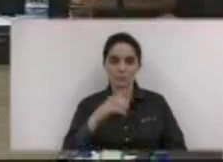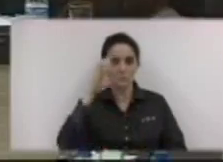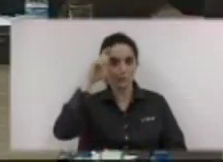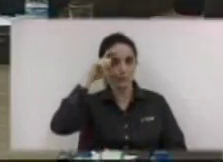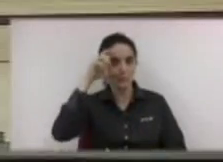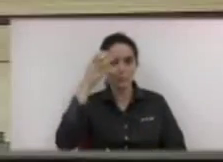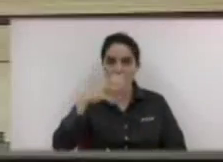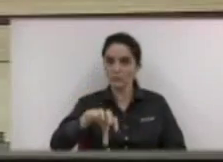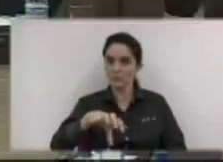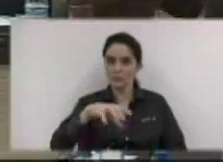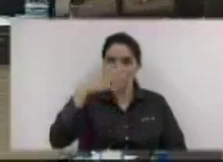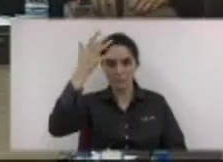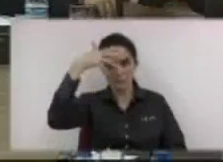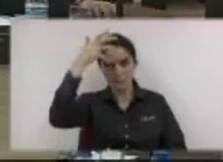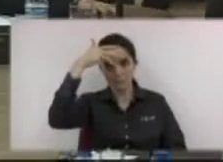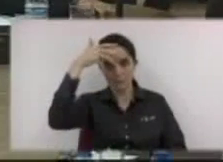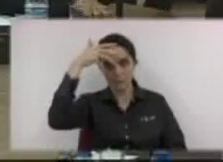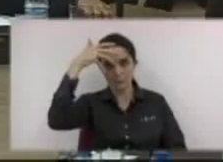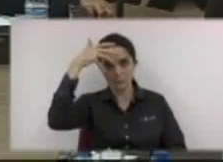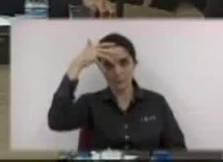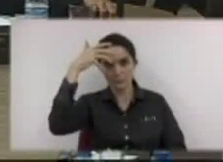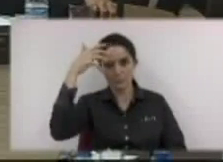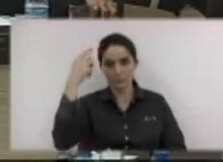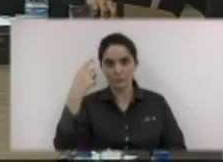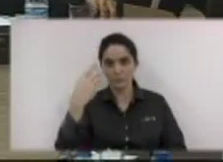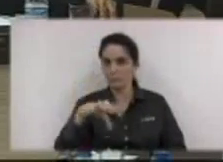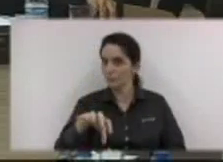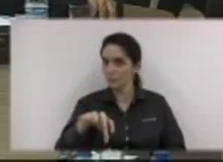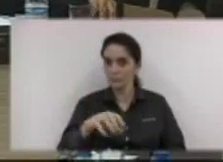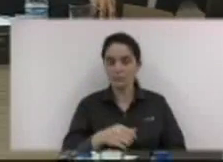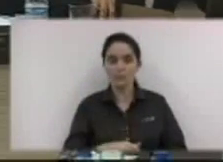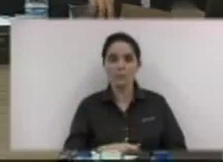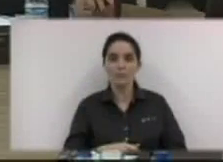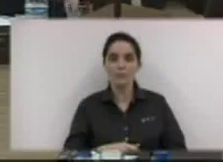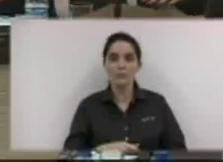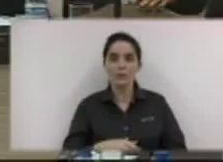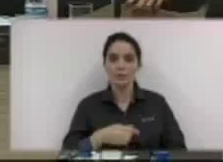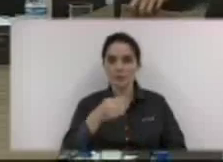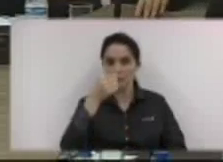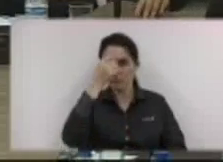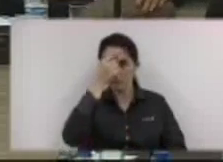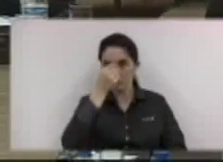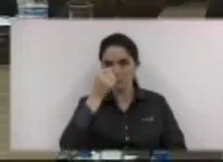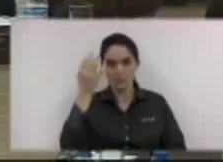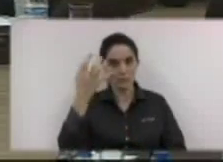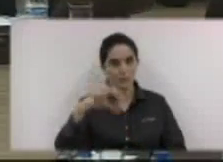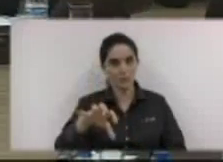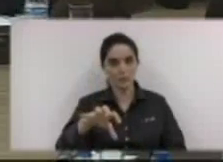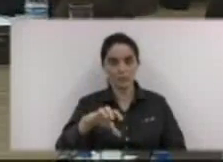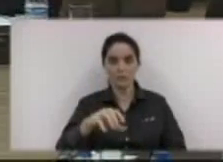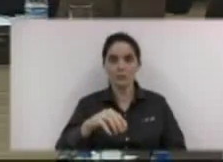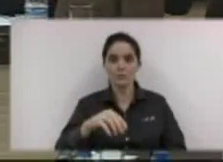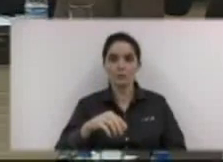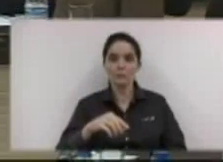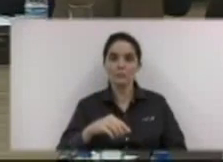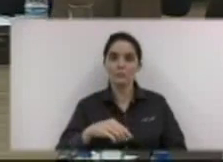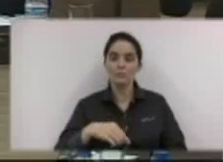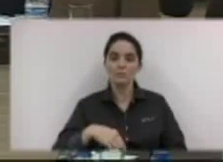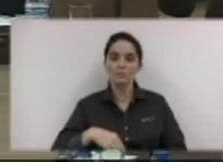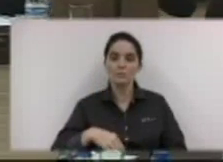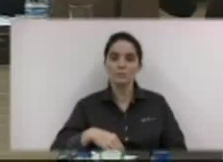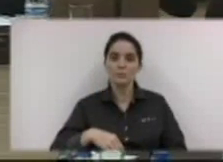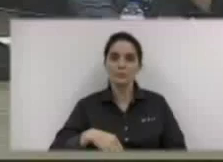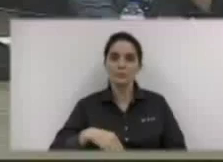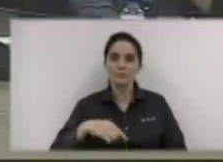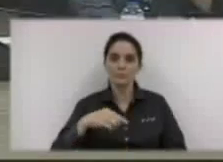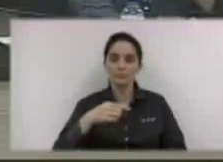Farid. Dispenso. Érica Tanque. Dispenso, senhor presidente. Divaldo Soares Antunes. Dispenso. Wilson Nunes Cerqueira.